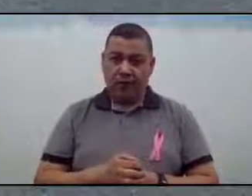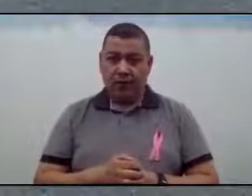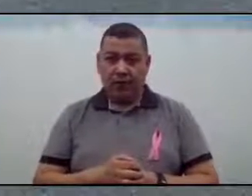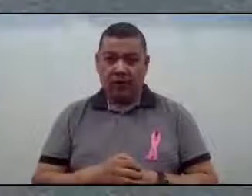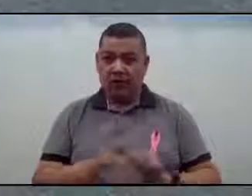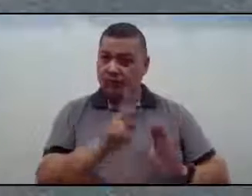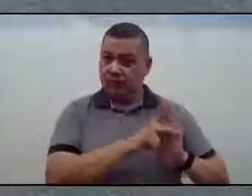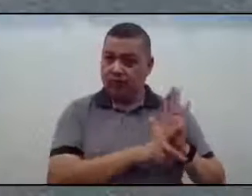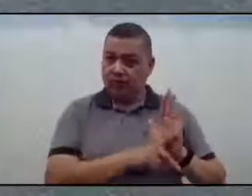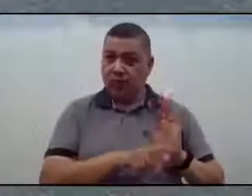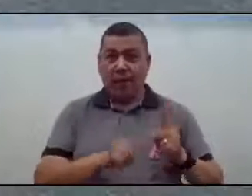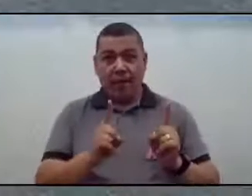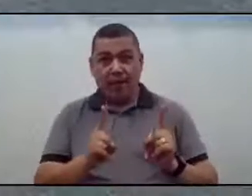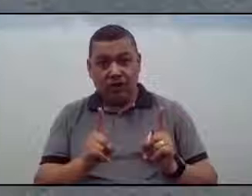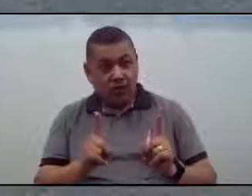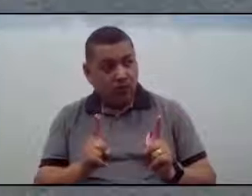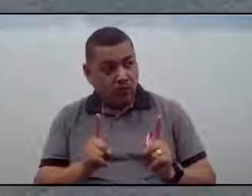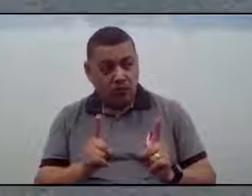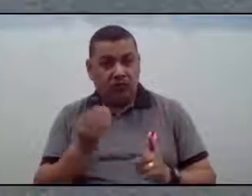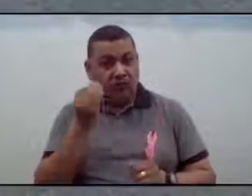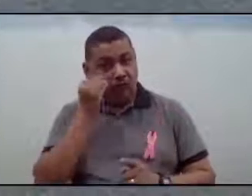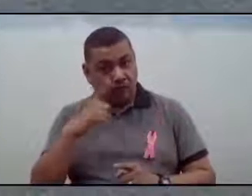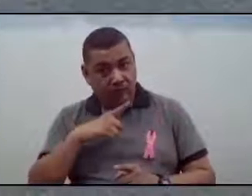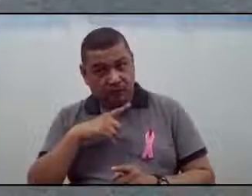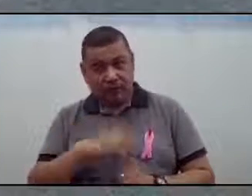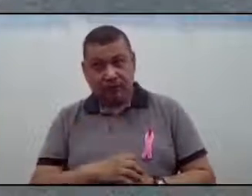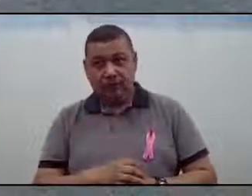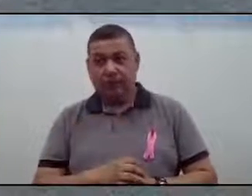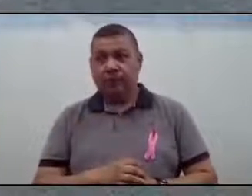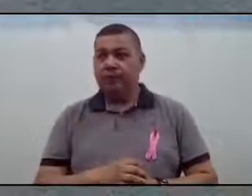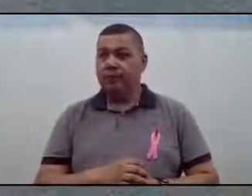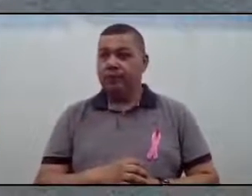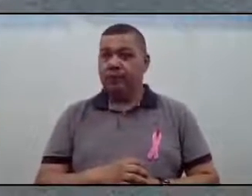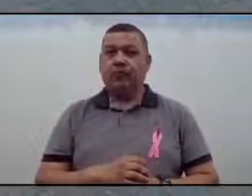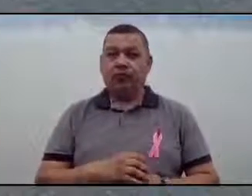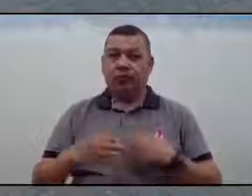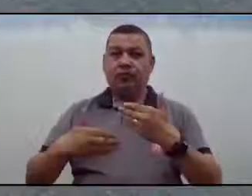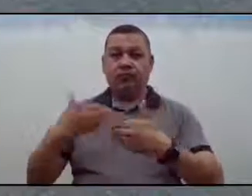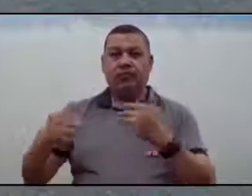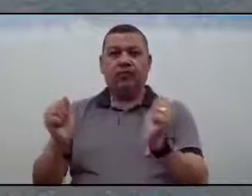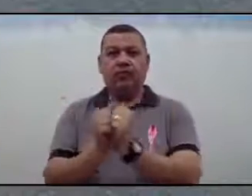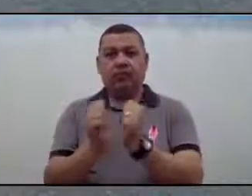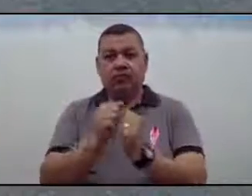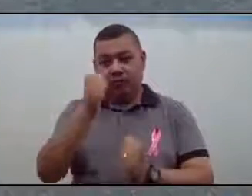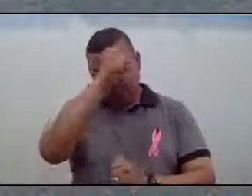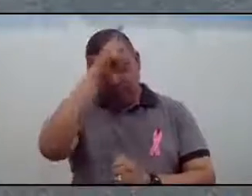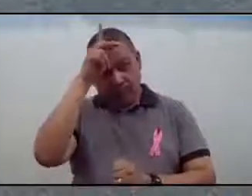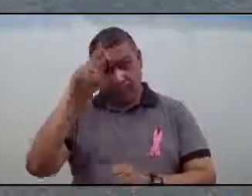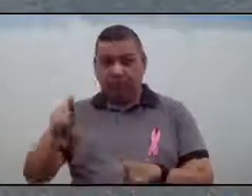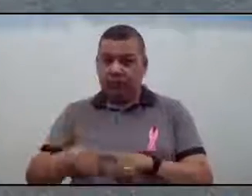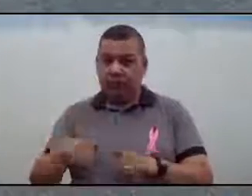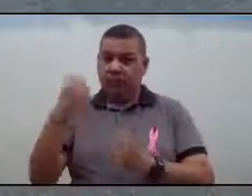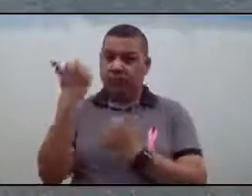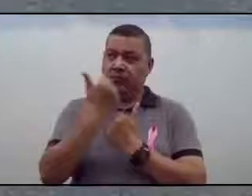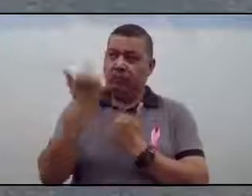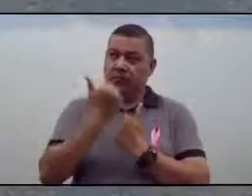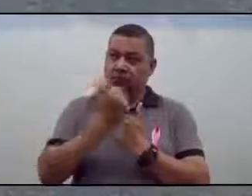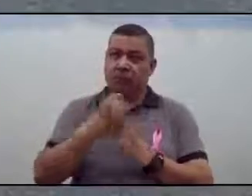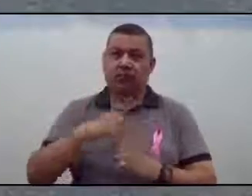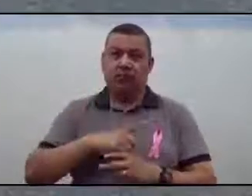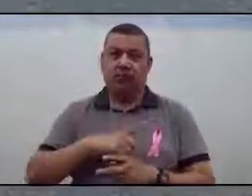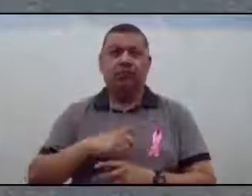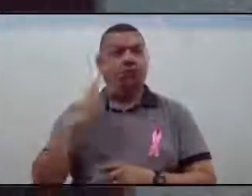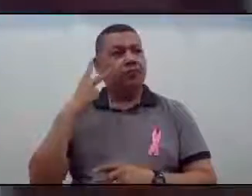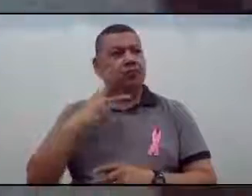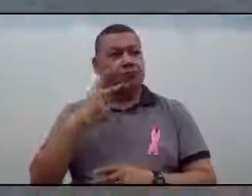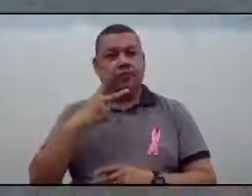brilhante, mas depois que eu acompanhei no Distrito do Riozinho, andando lá junto com o vice-prefeito Cássio Góes, junto com o vereador